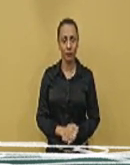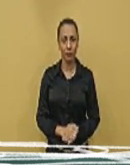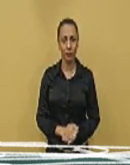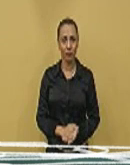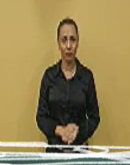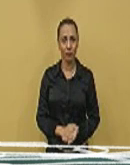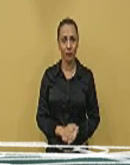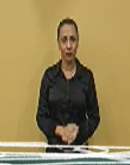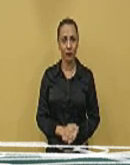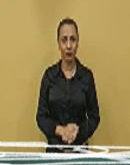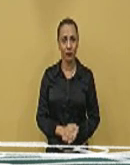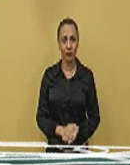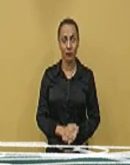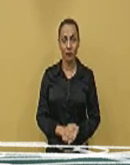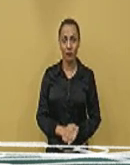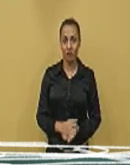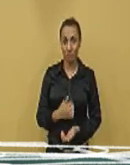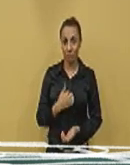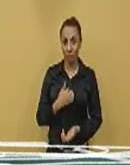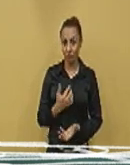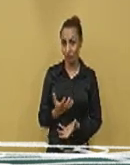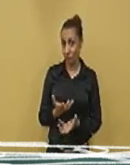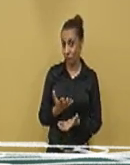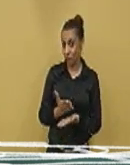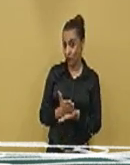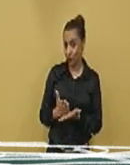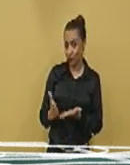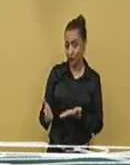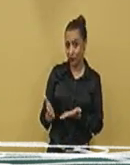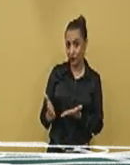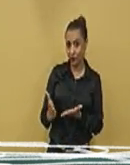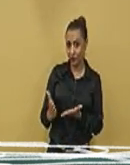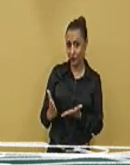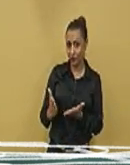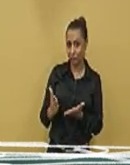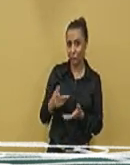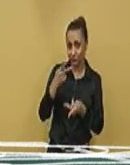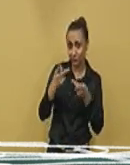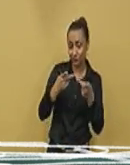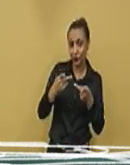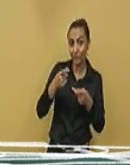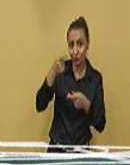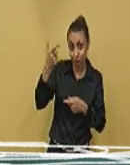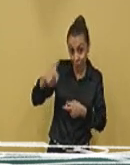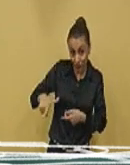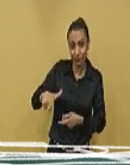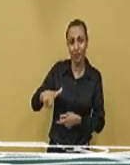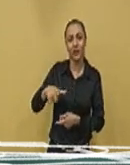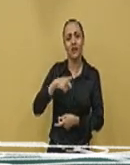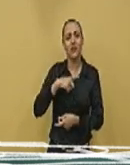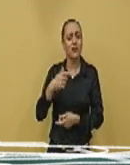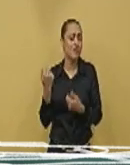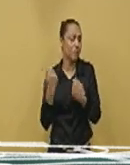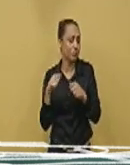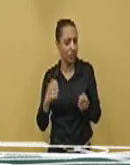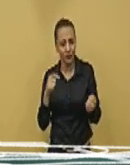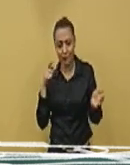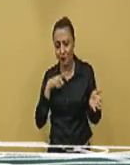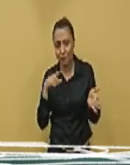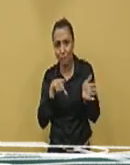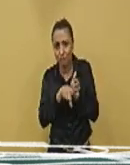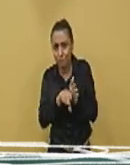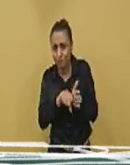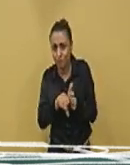Quero iniciar a resposta. Bom, primeiro reforçando que não é necessário, né, ter pesquisas